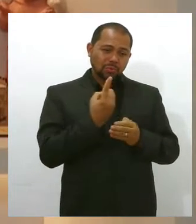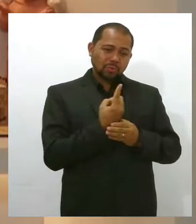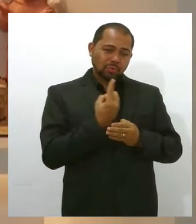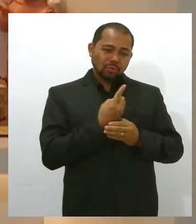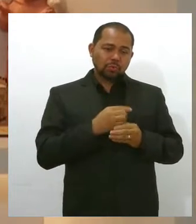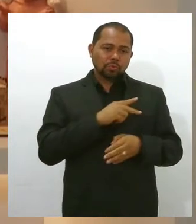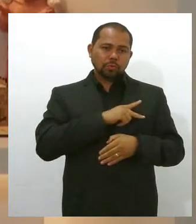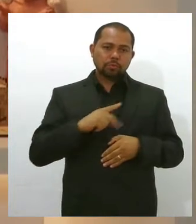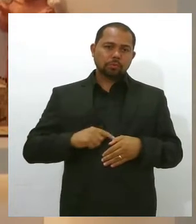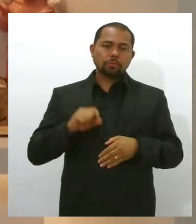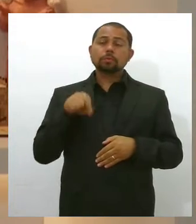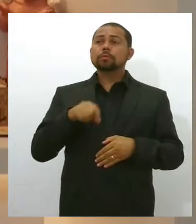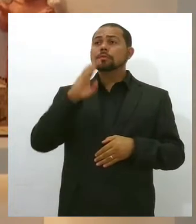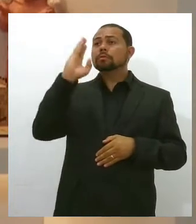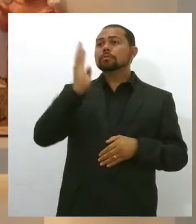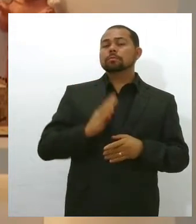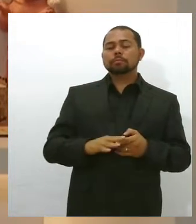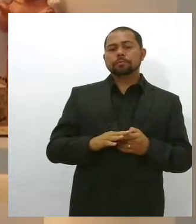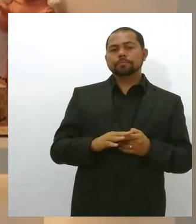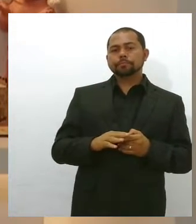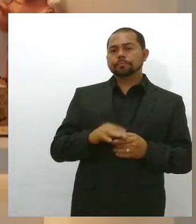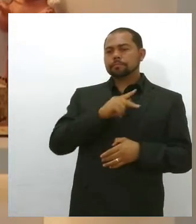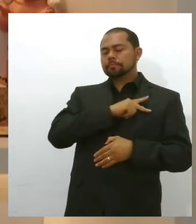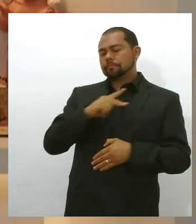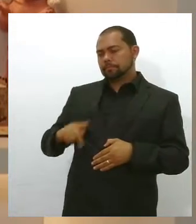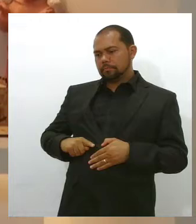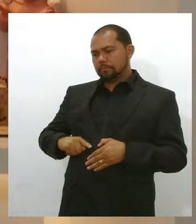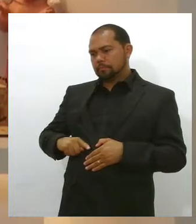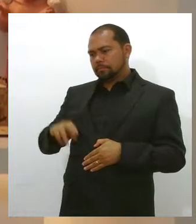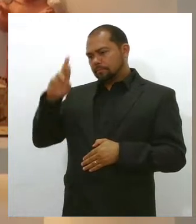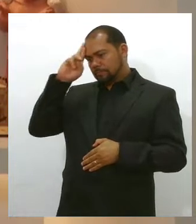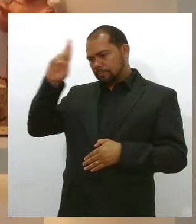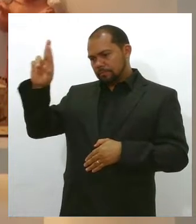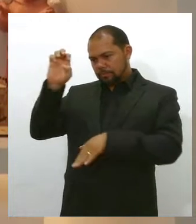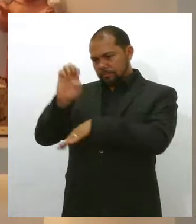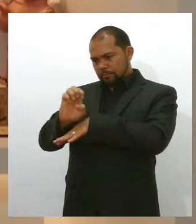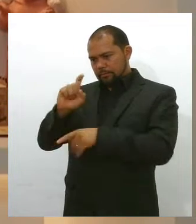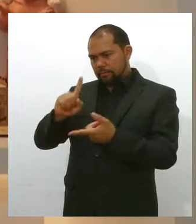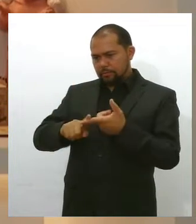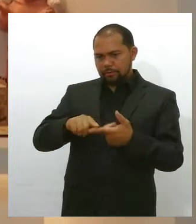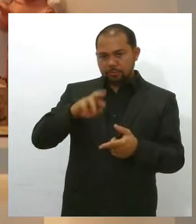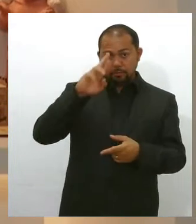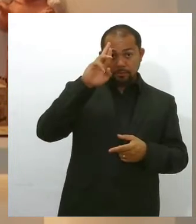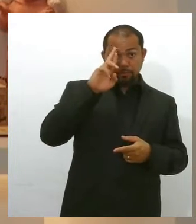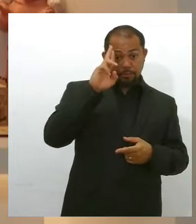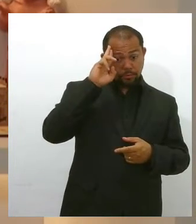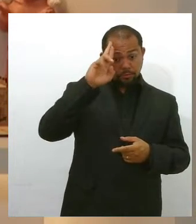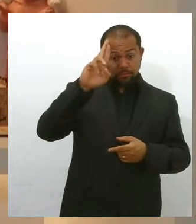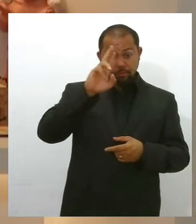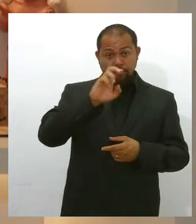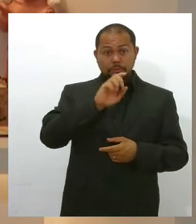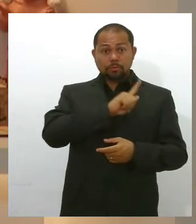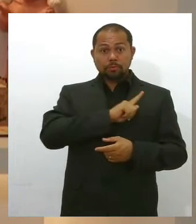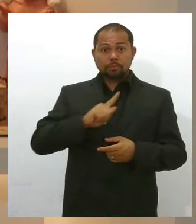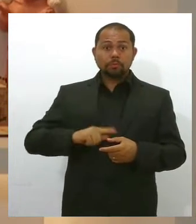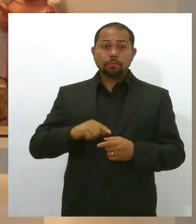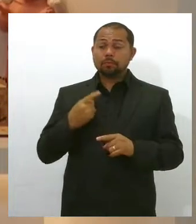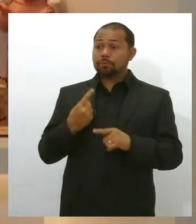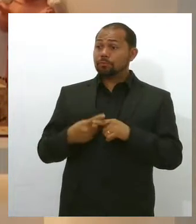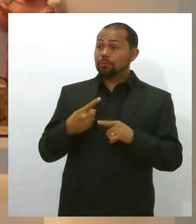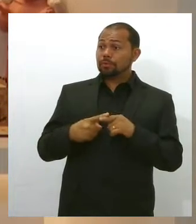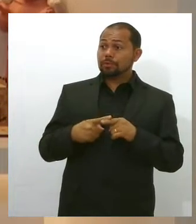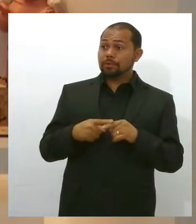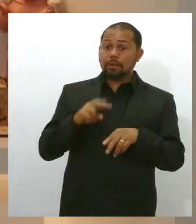o presidente a chefe de estado e chefe de governo tem uma pessoa muito visada o presidente porque tanto representa o Brasil lá fora